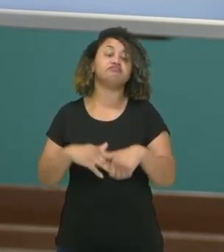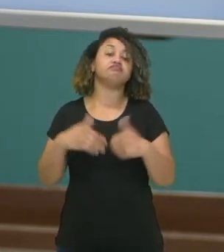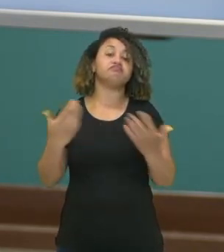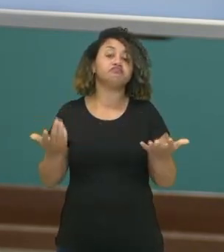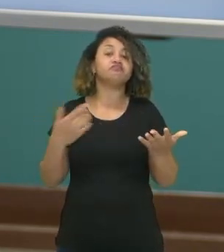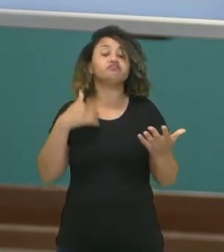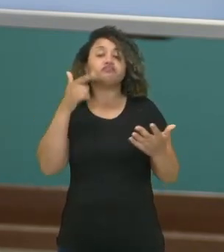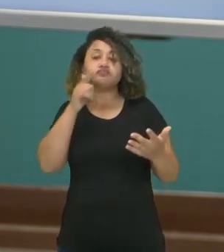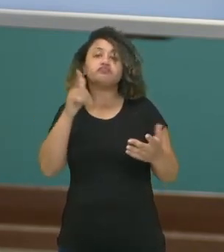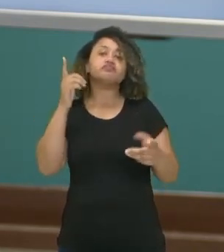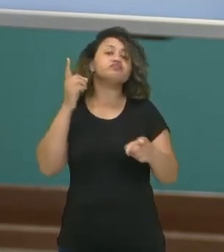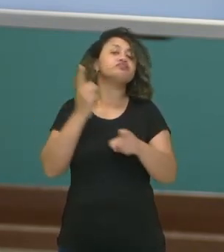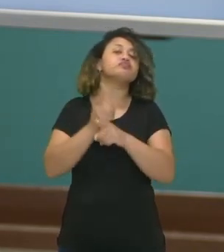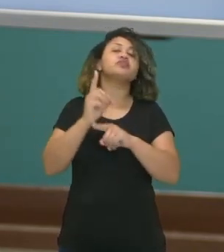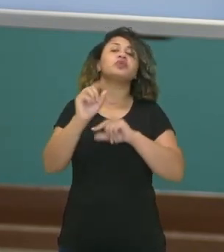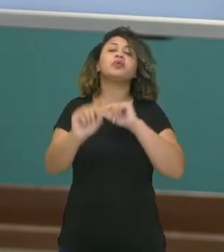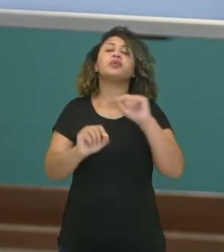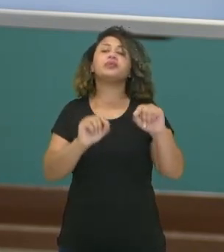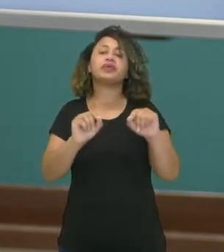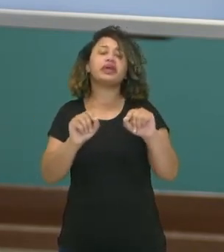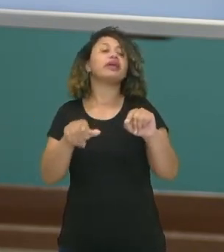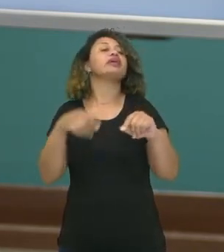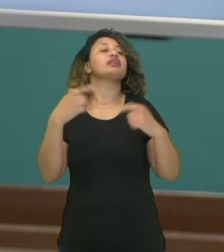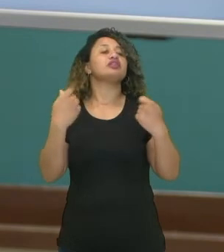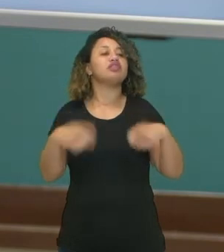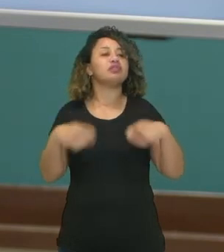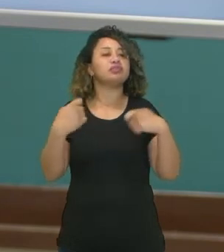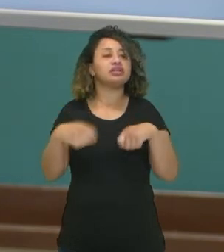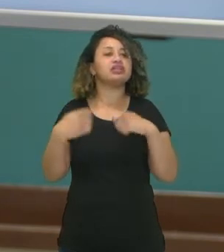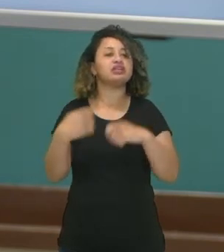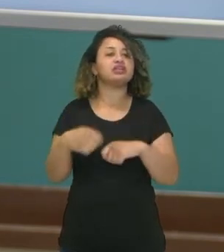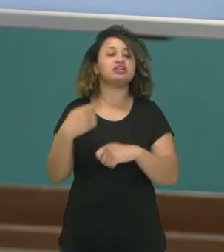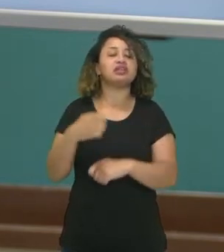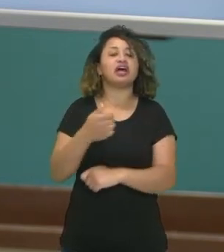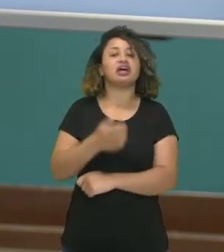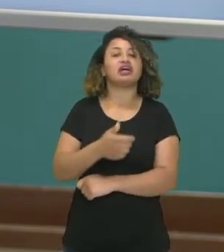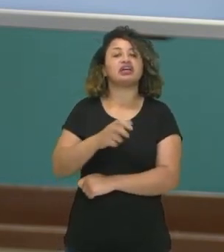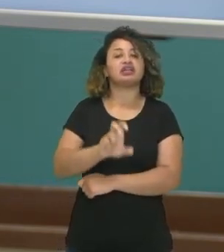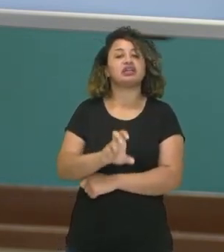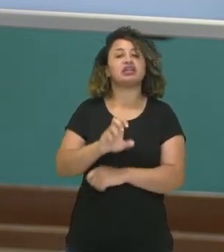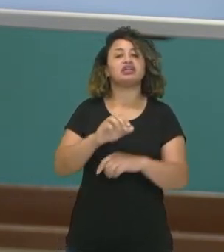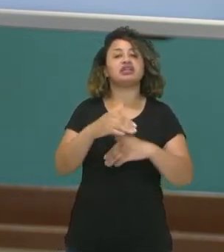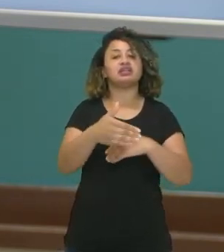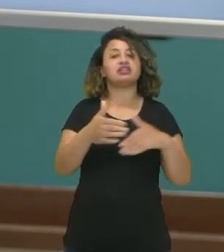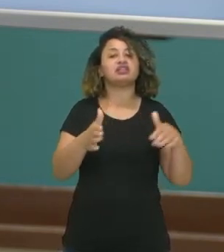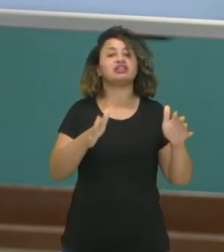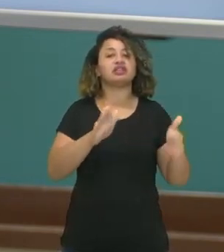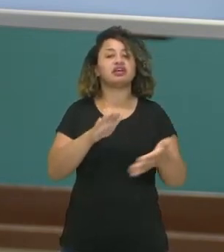O que isso significa então, né? Significa que para cobrirmos,